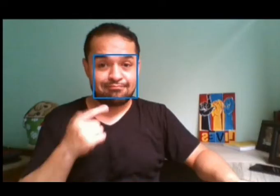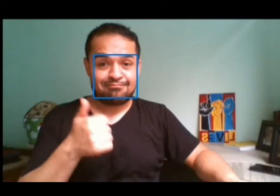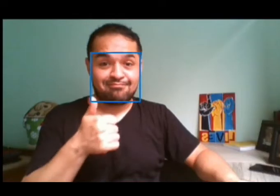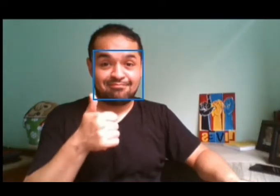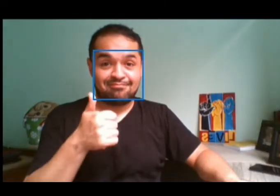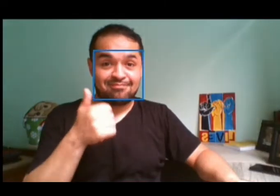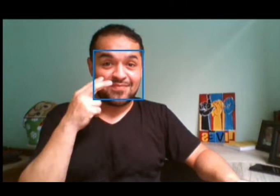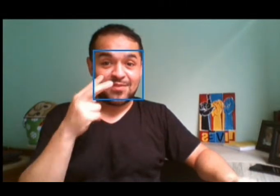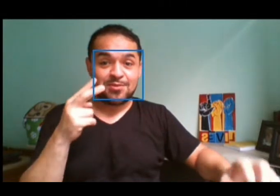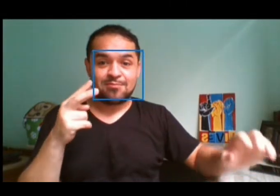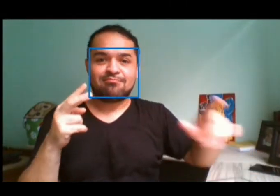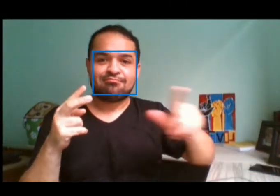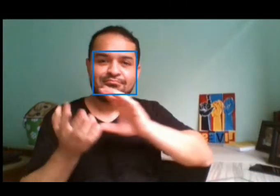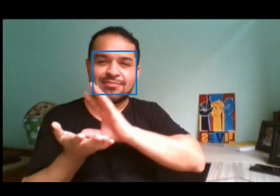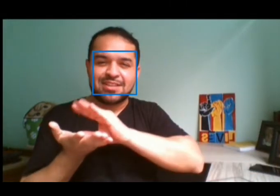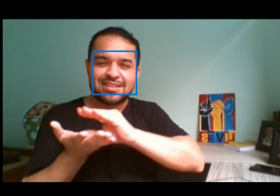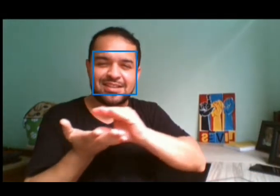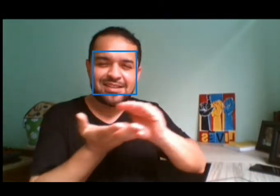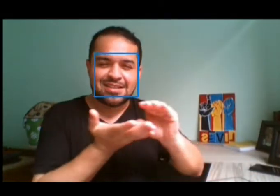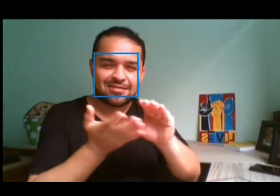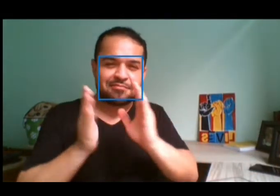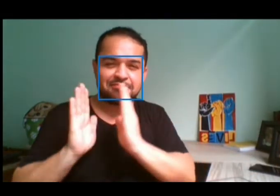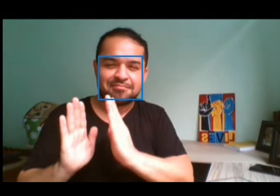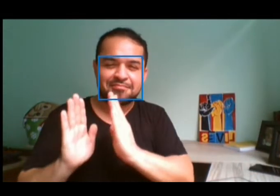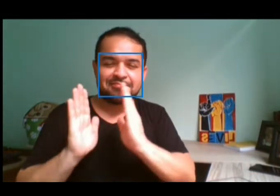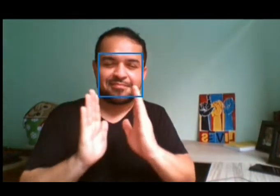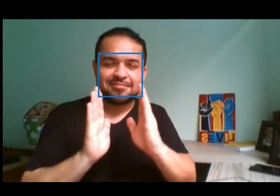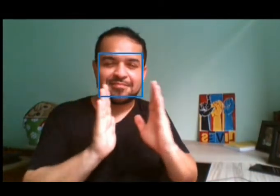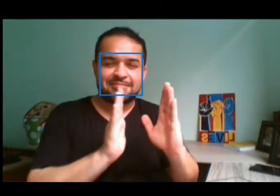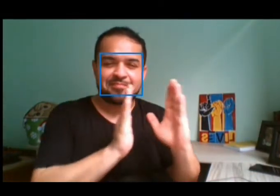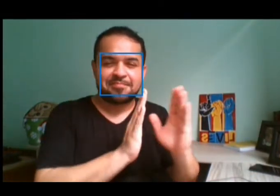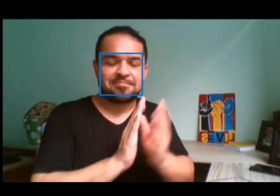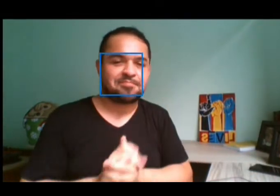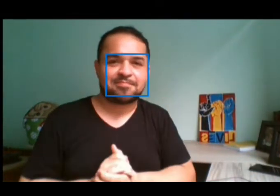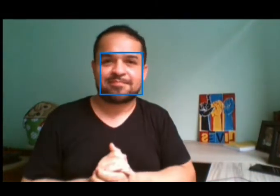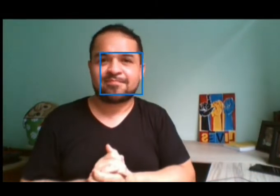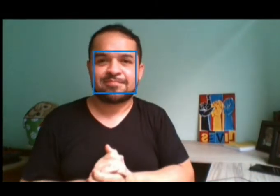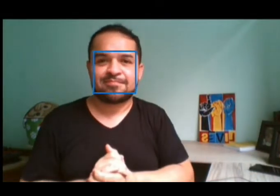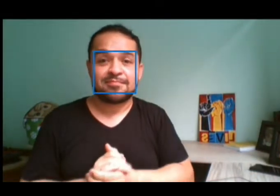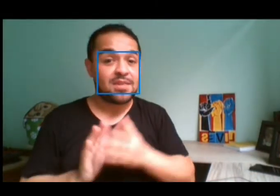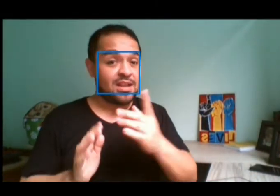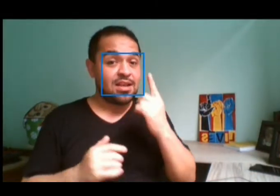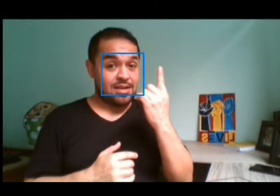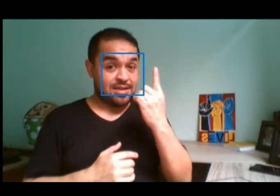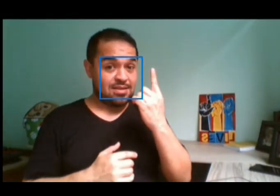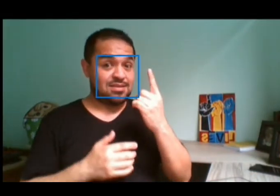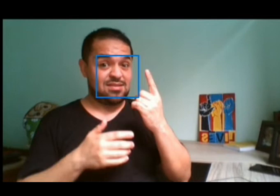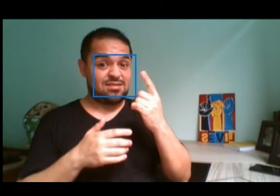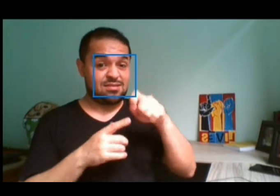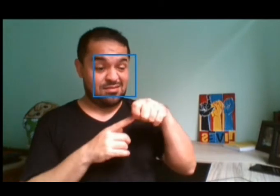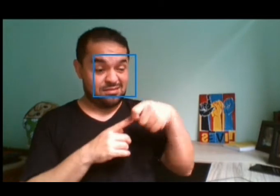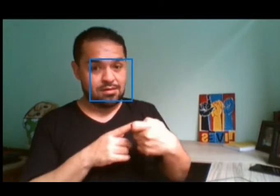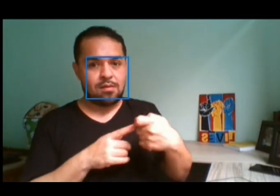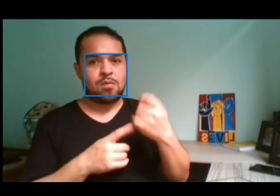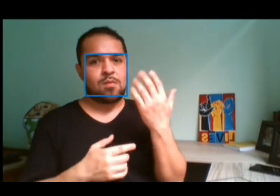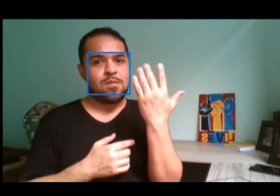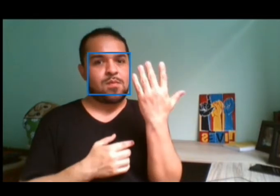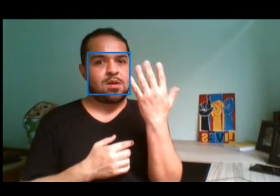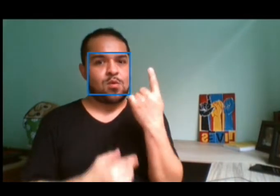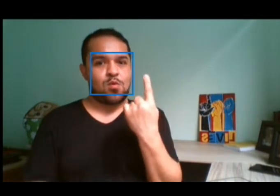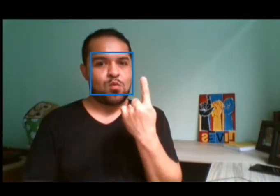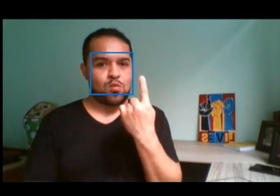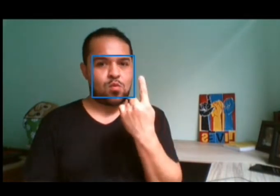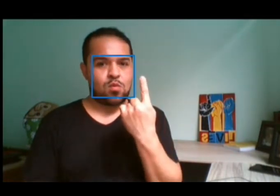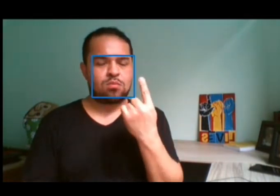Lucinda Ferreira Brito, ok? Fizemos para um sinal com uma mão. Agora vamos ver como que a gente transcreve um sinal com